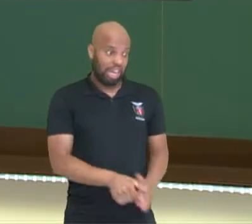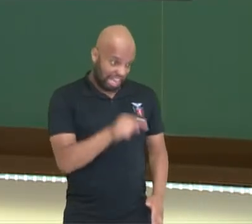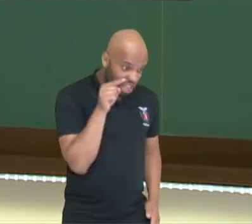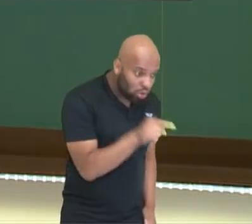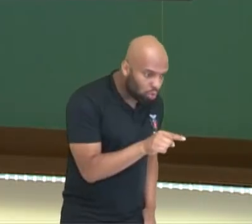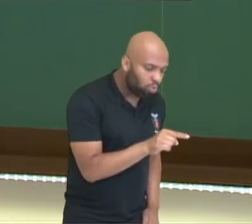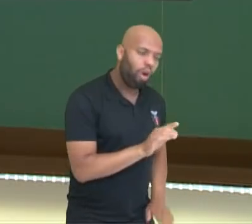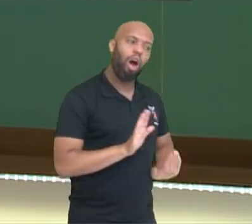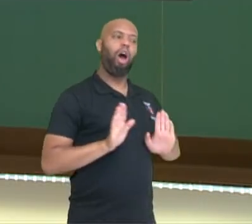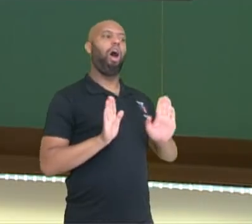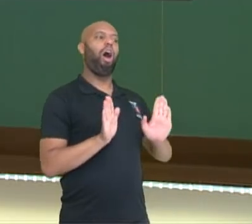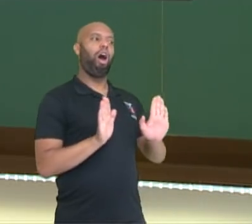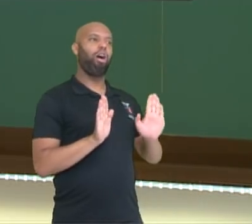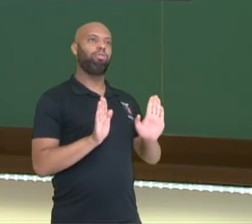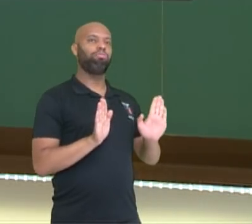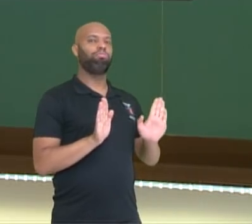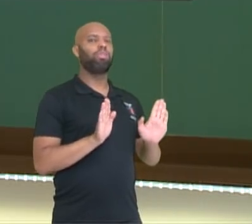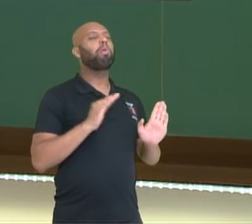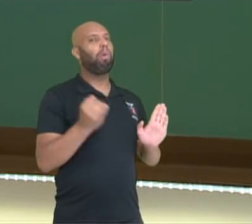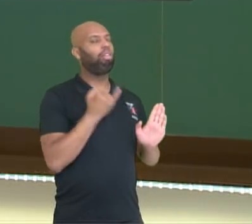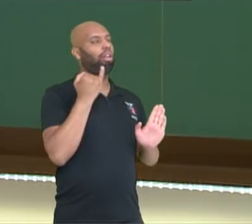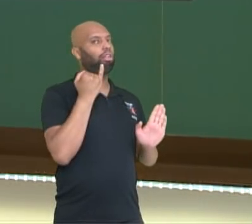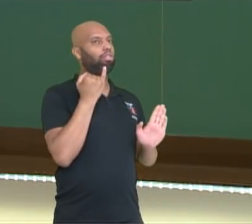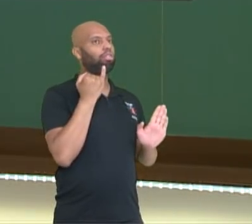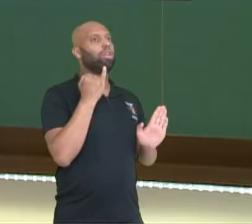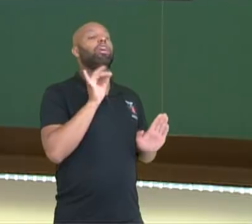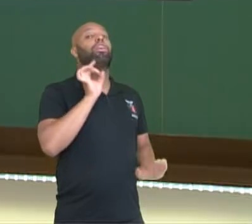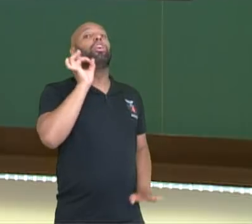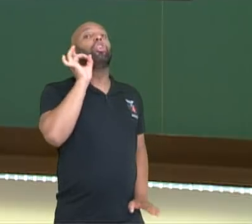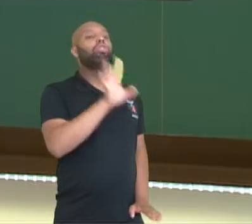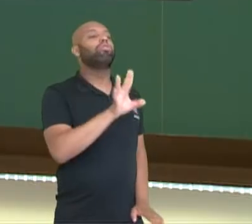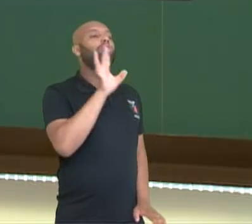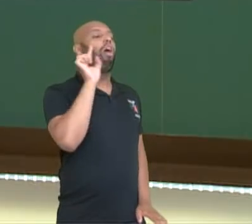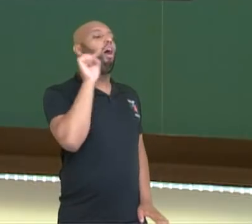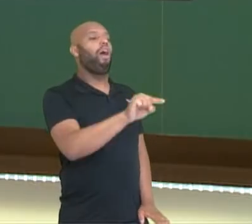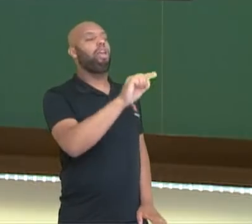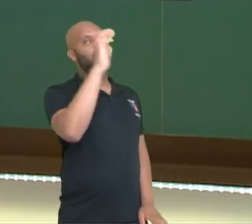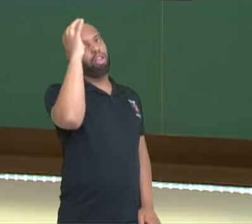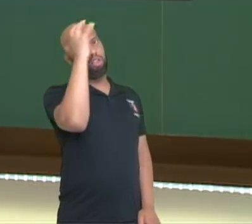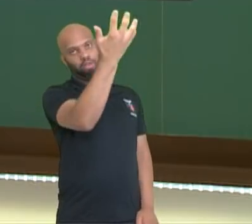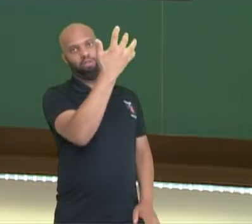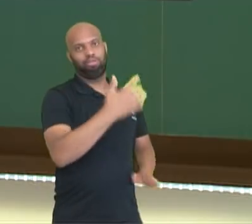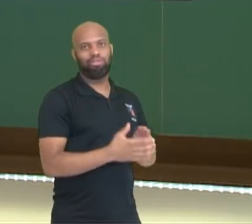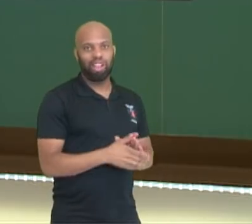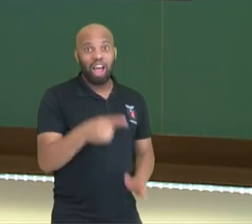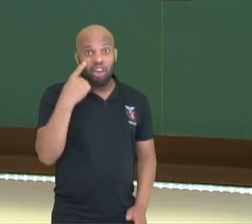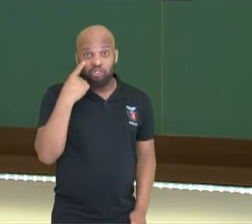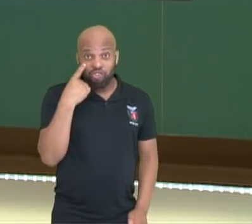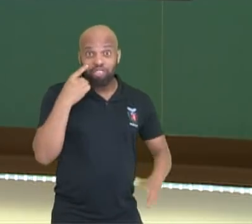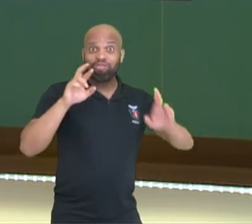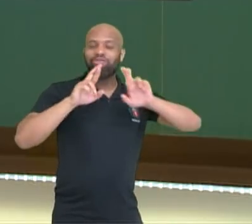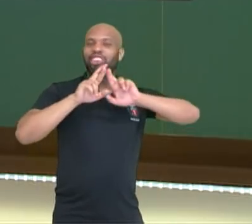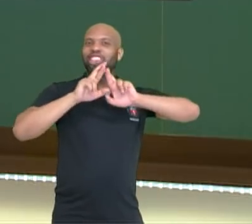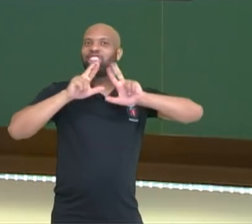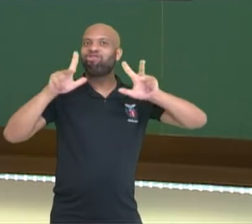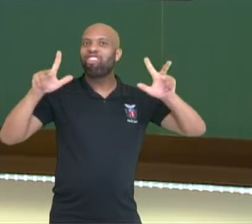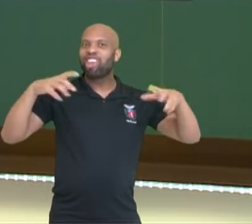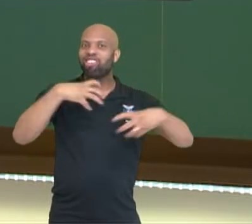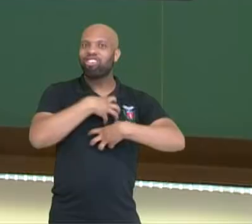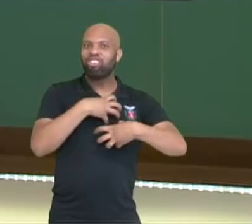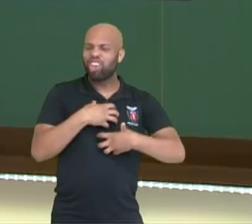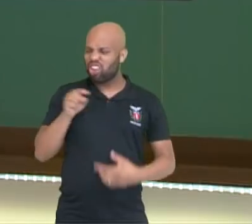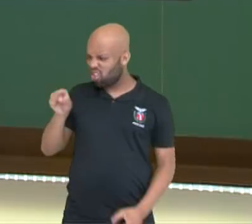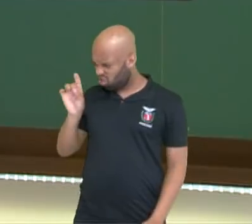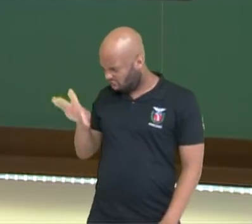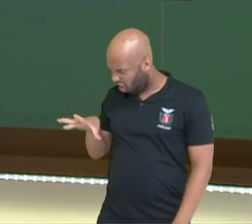isso é muito importante. Só uma pessoa pode resolver.